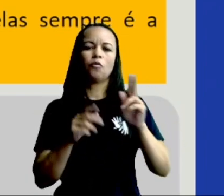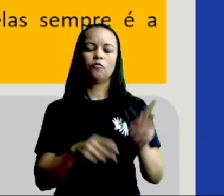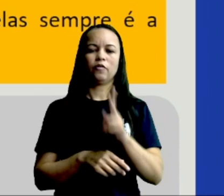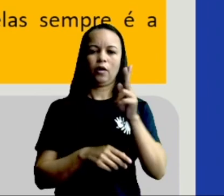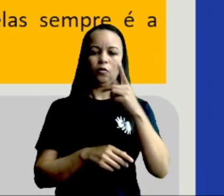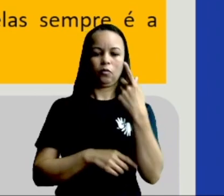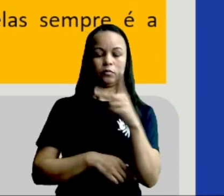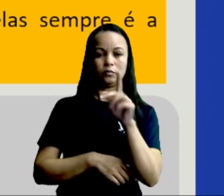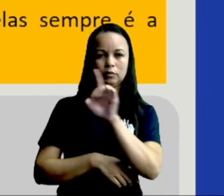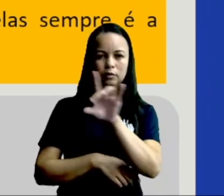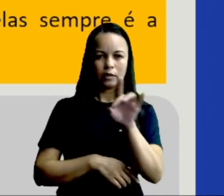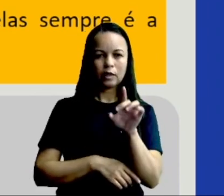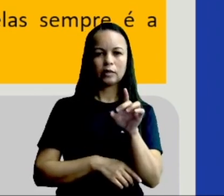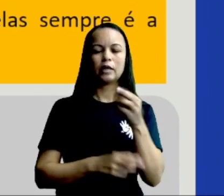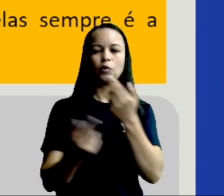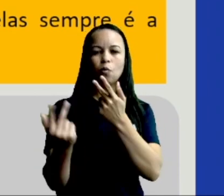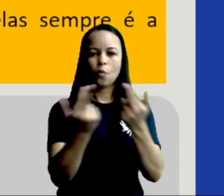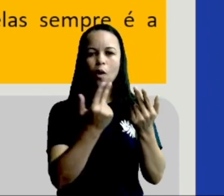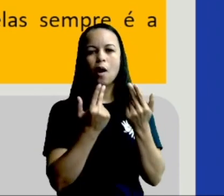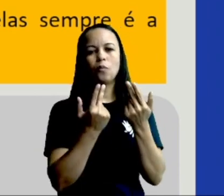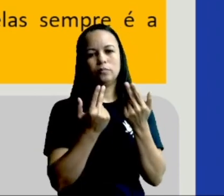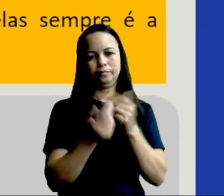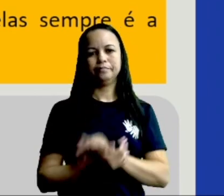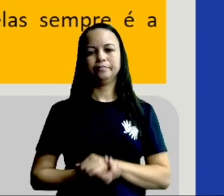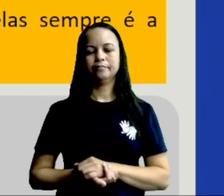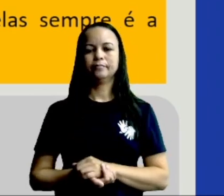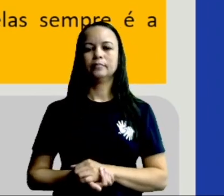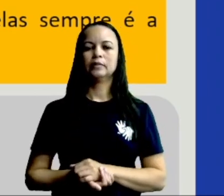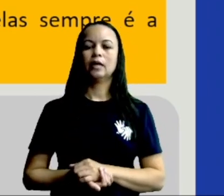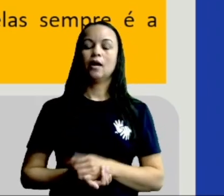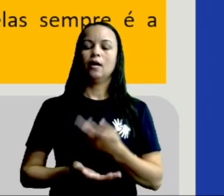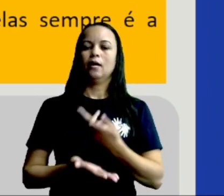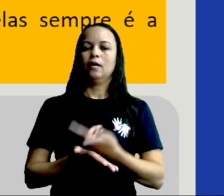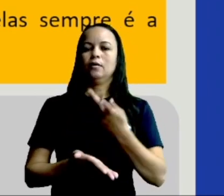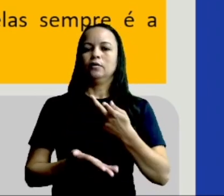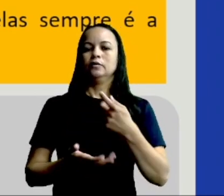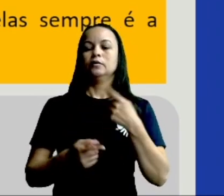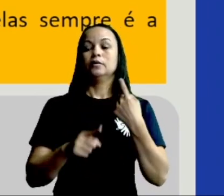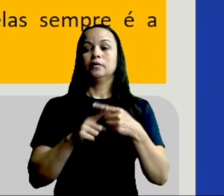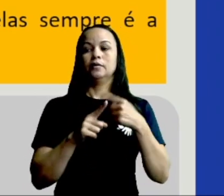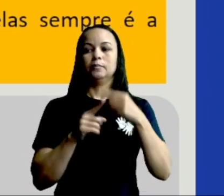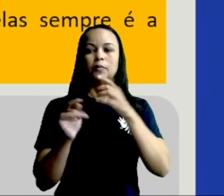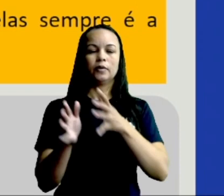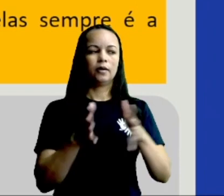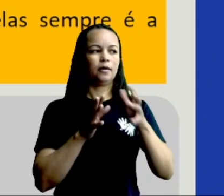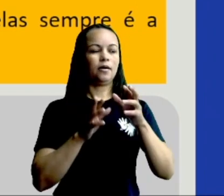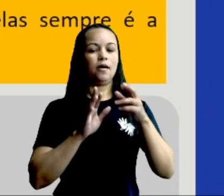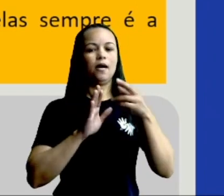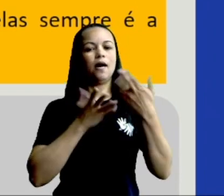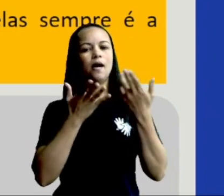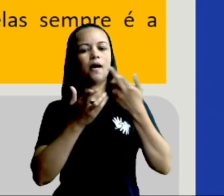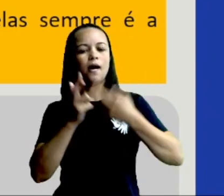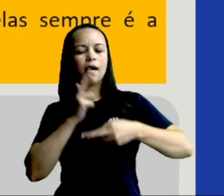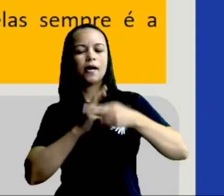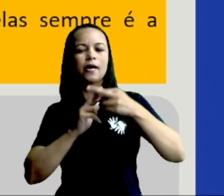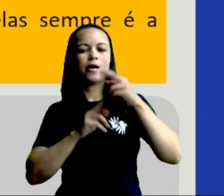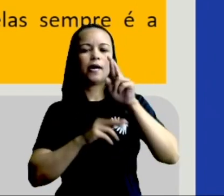o mesmo acontecerá com a outra. Isso acontece porque a razão entre elas sempre é a